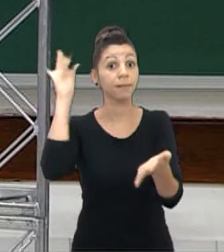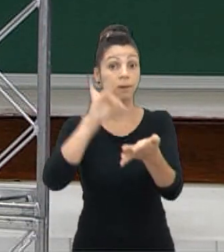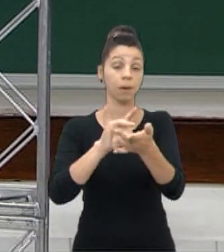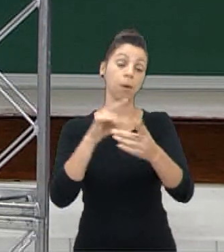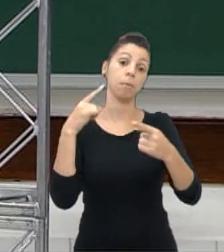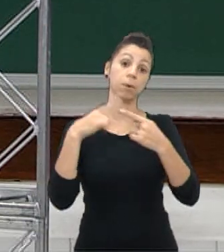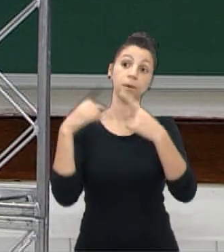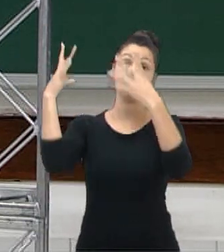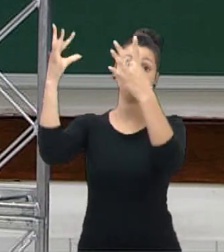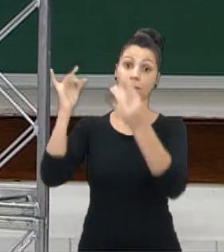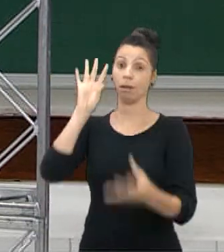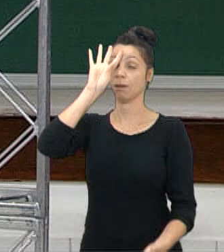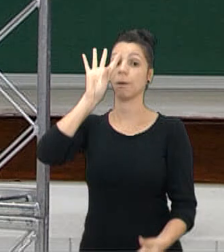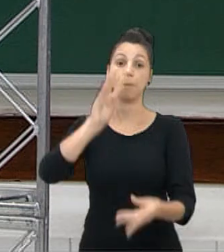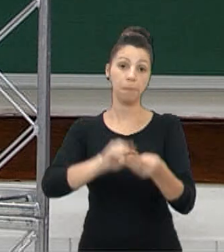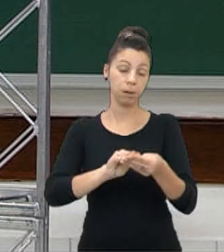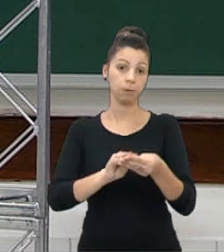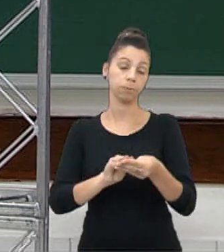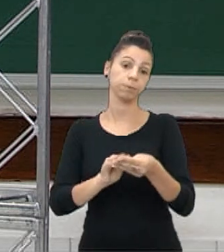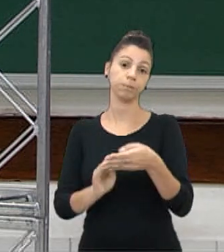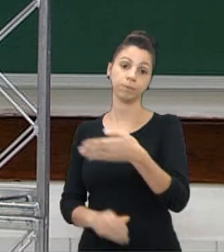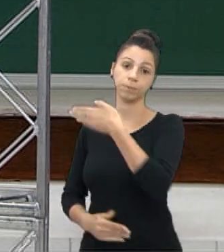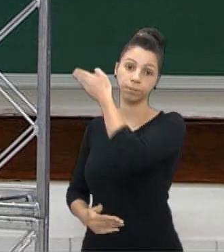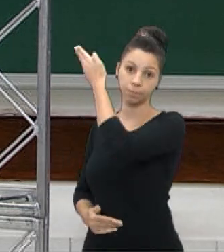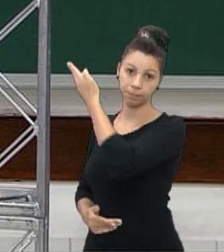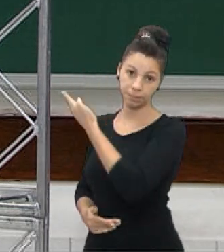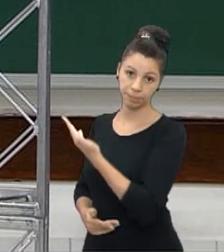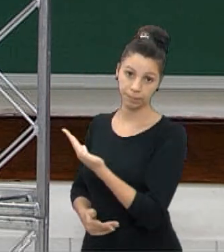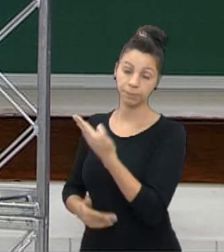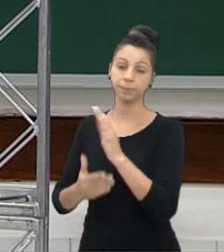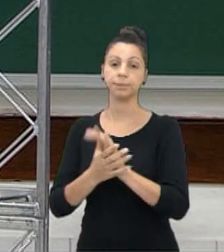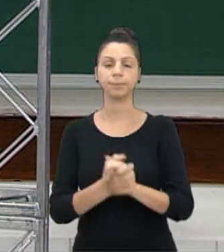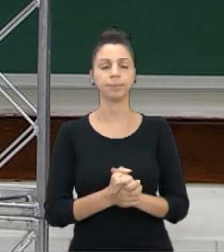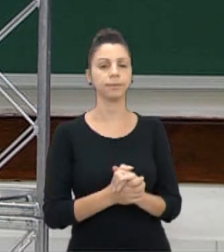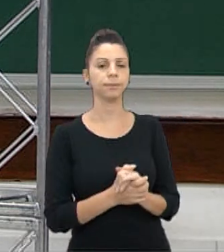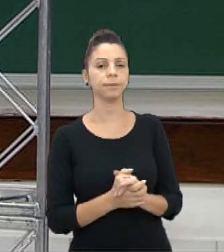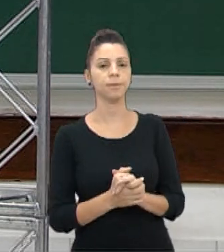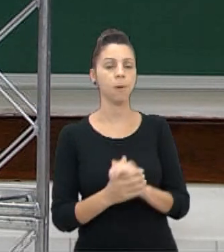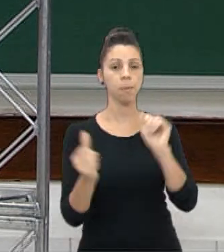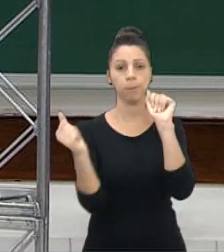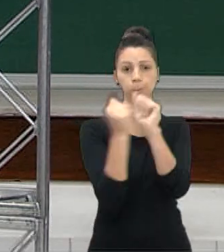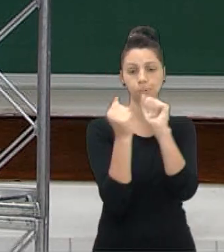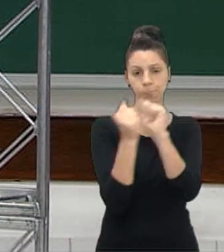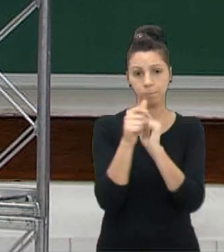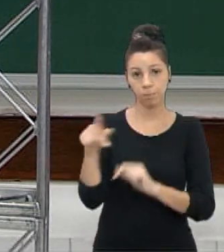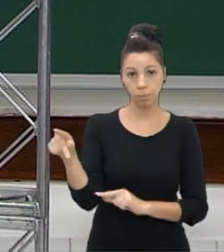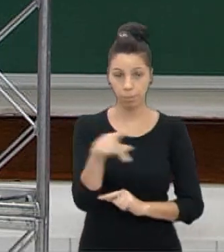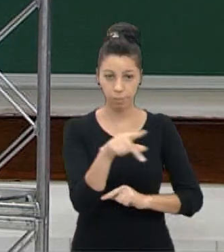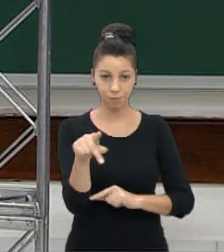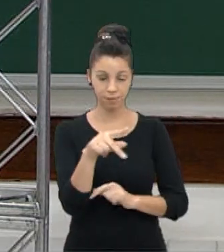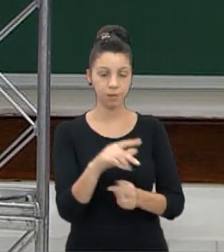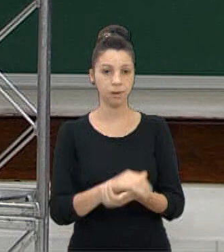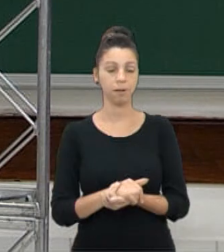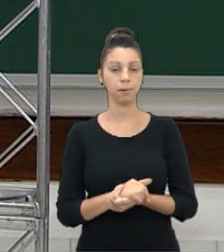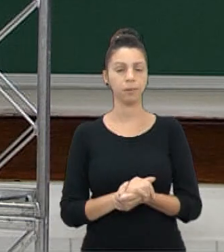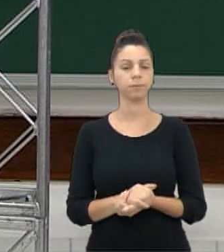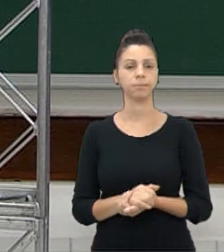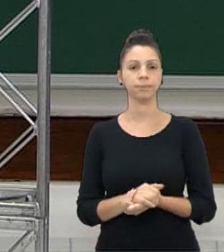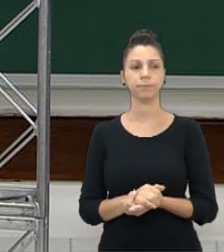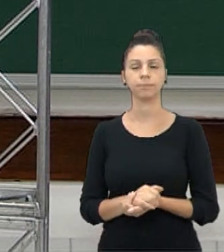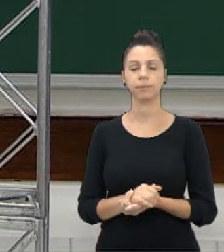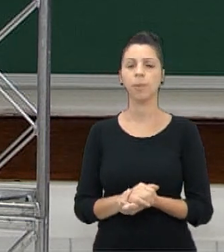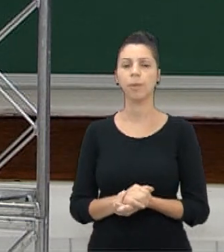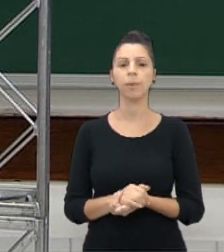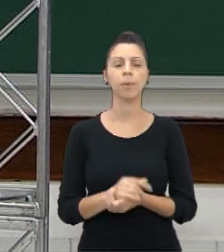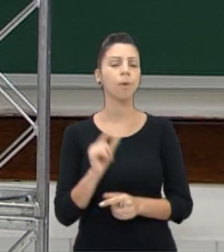da interpretação deste problema, ok? Vamos lá, junto com o professor aqui no quadro, vamos observar o que